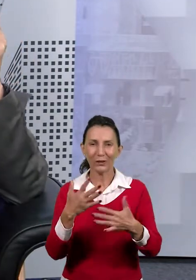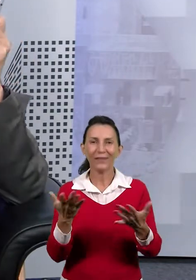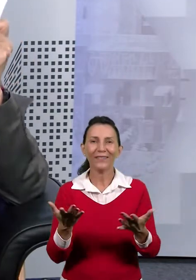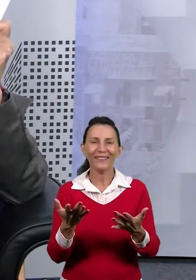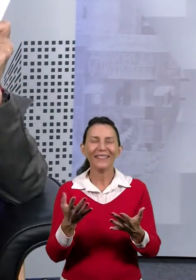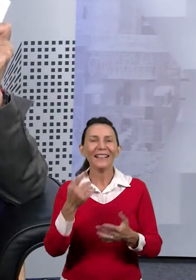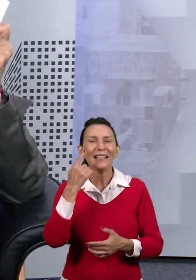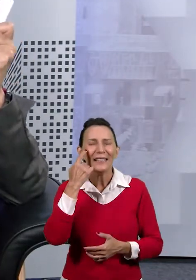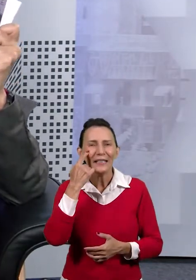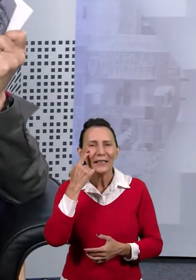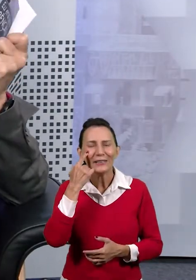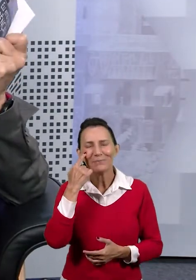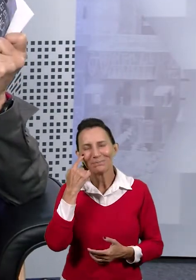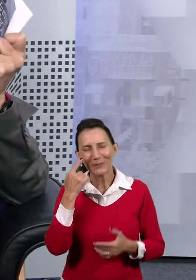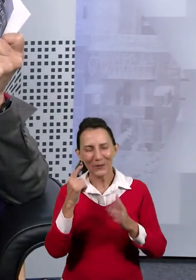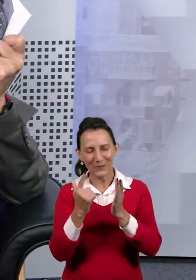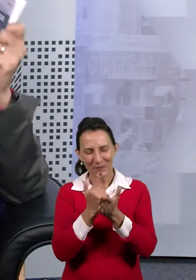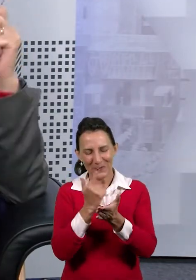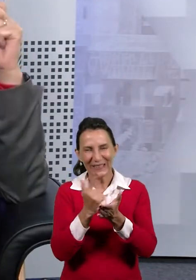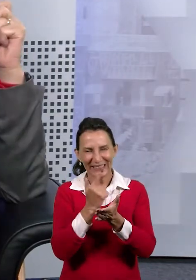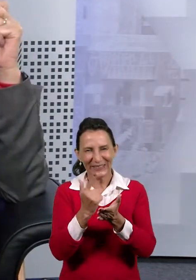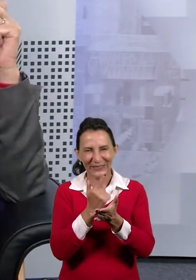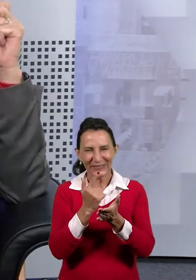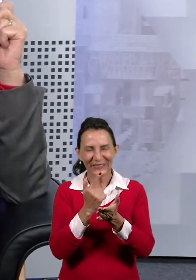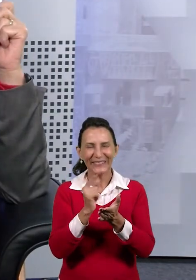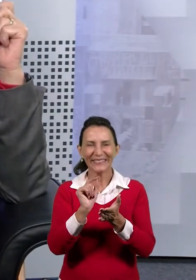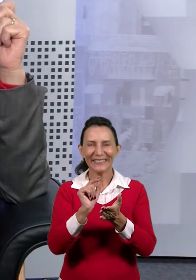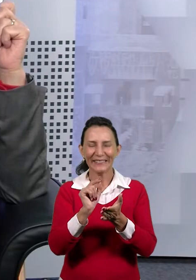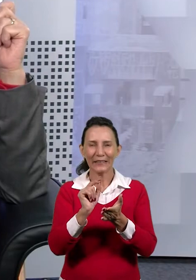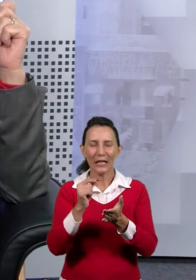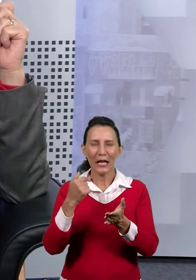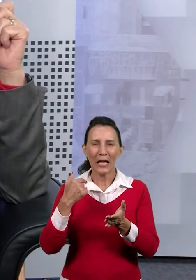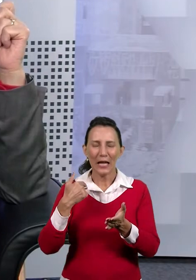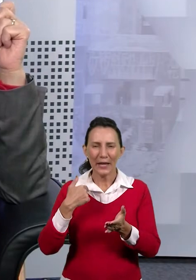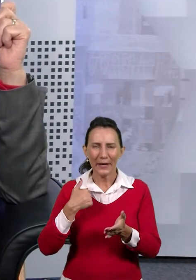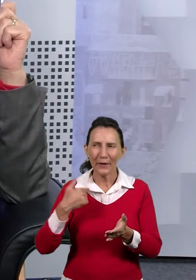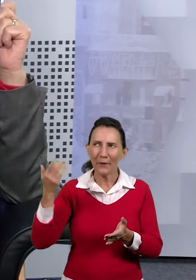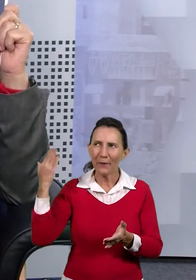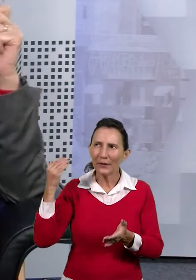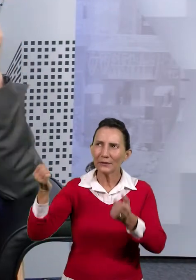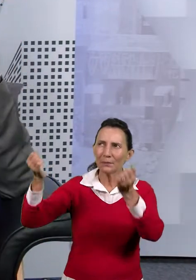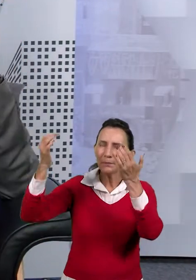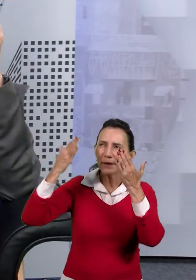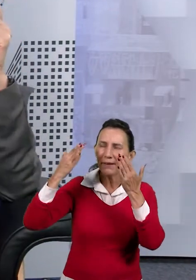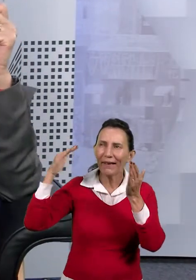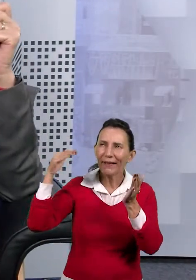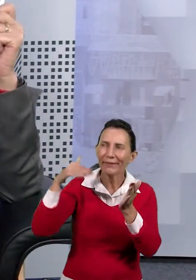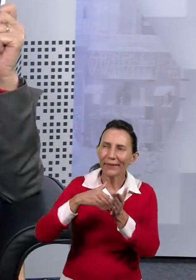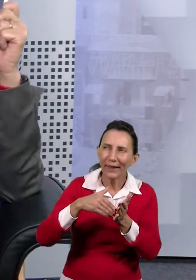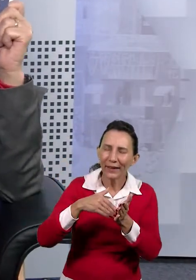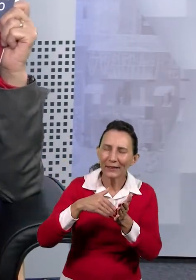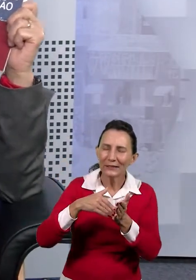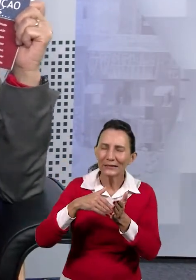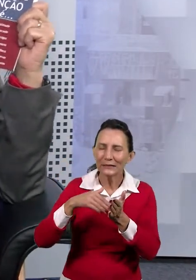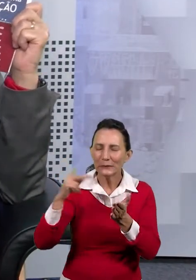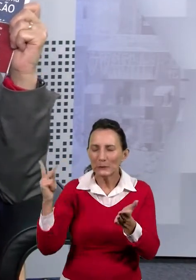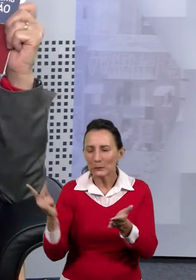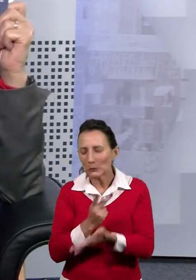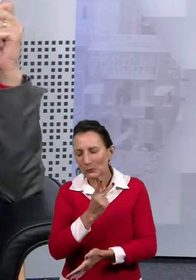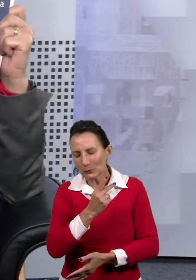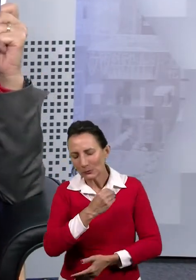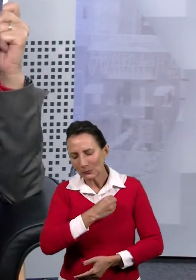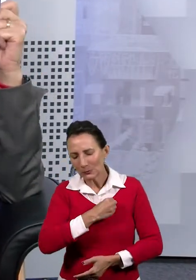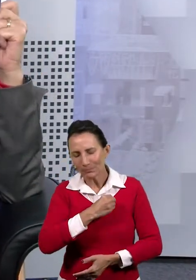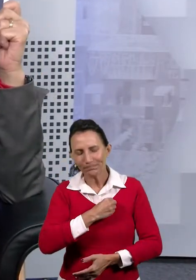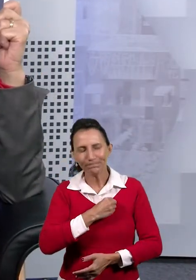uma bênção, segundo tópico, até cair em pecado. Que coisa terrível! O